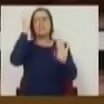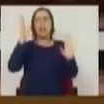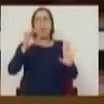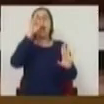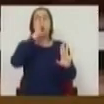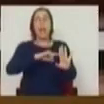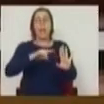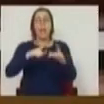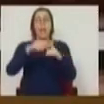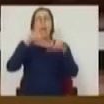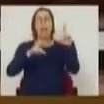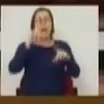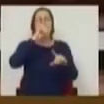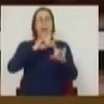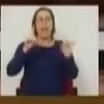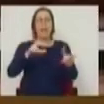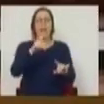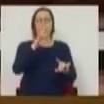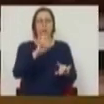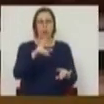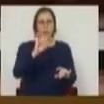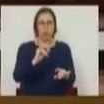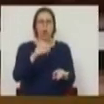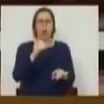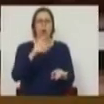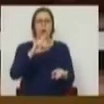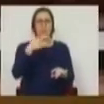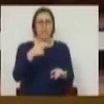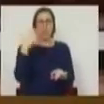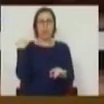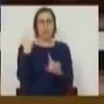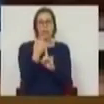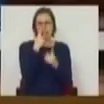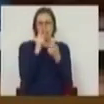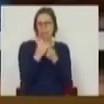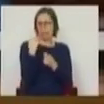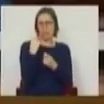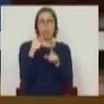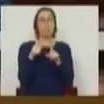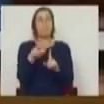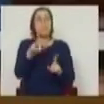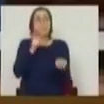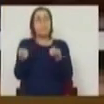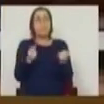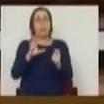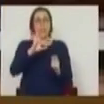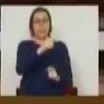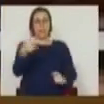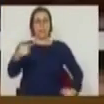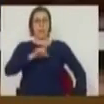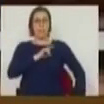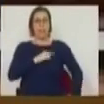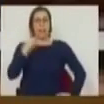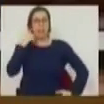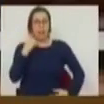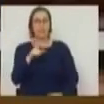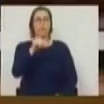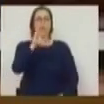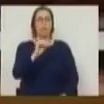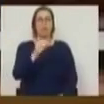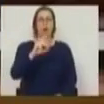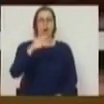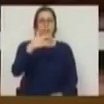quem são estes acionistas. Rui Horti Costa, por exemplo, que até há bem pouco tempo era administrador dos CTT privatizados. Luís